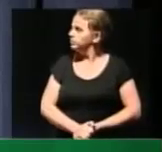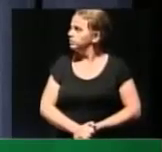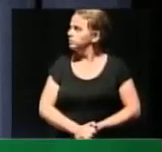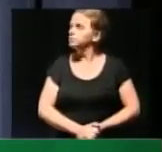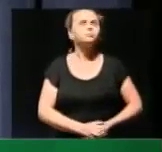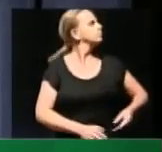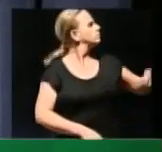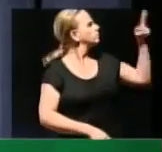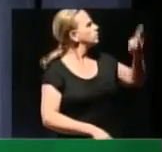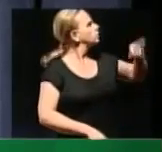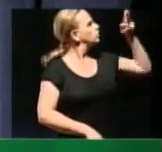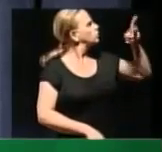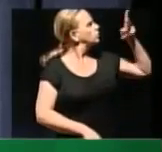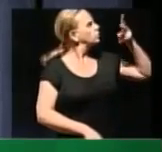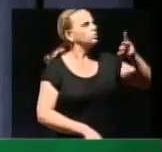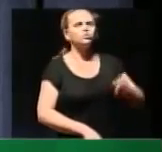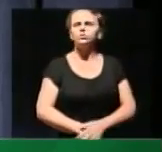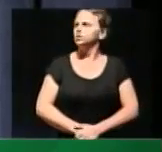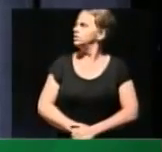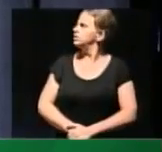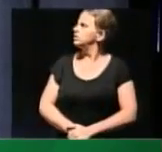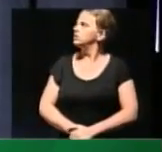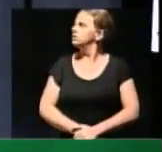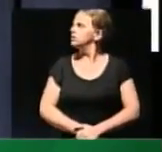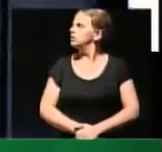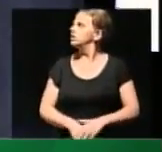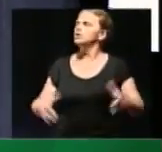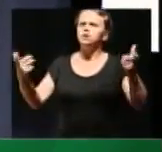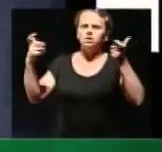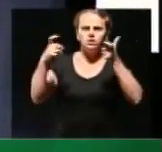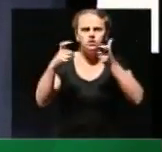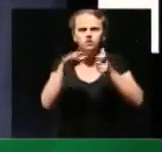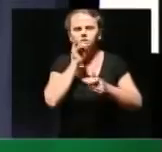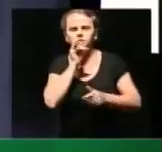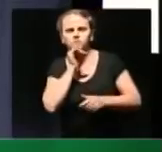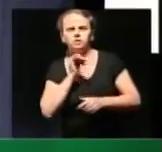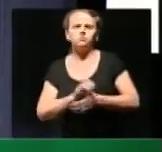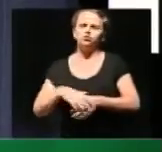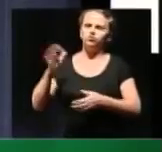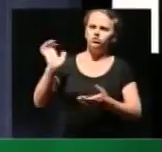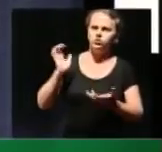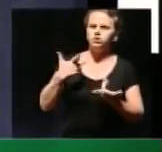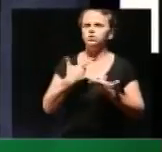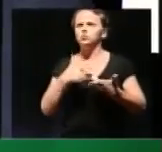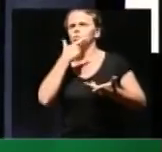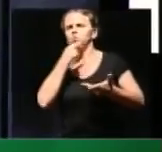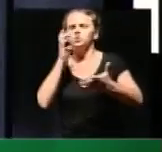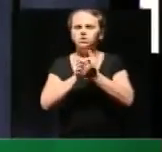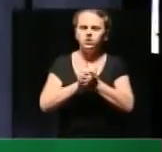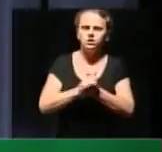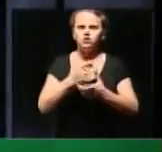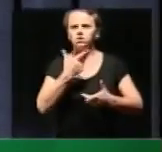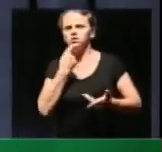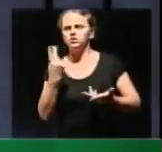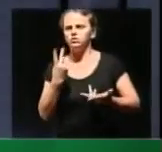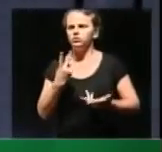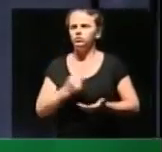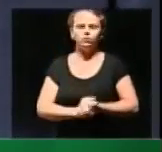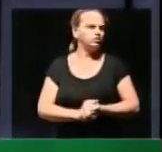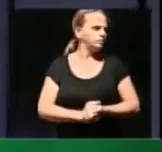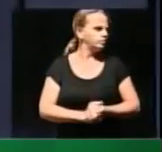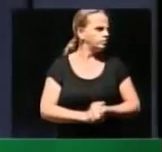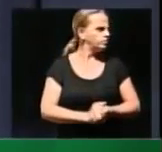itens, que é o postergar a iniciação sexual e reduzir o número de parceiros, a gente não gosta no Brasil de falar disso, né? Porque é